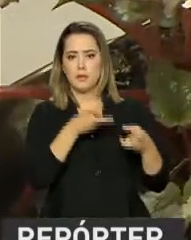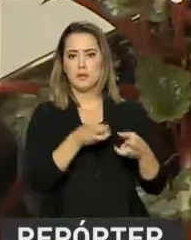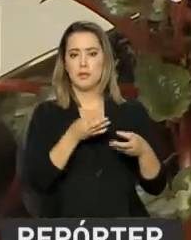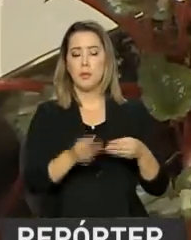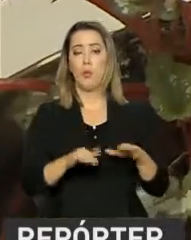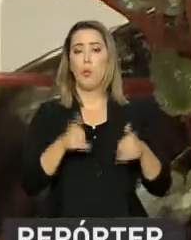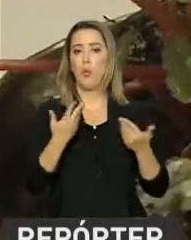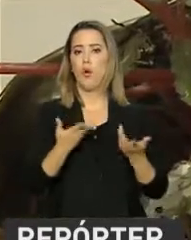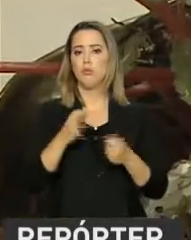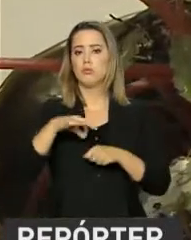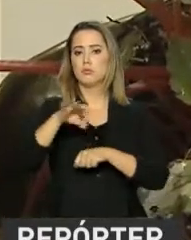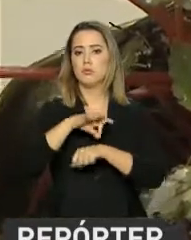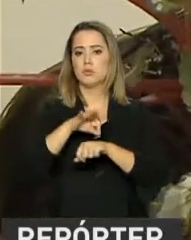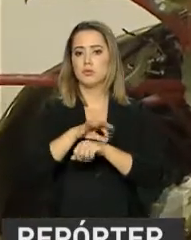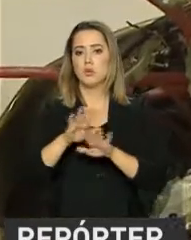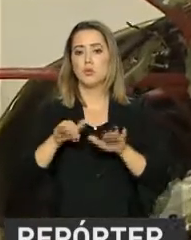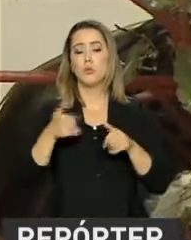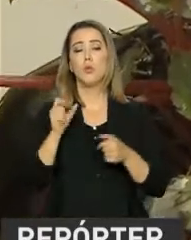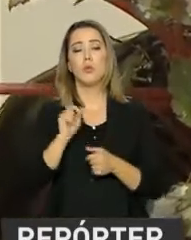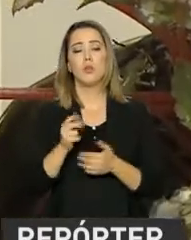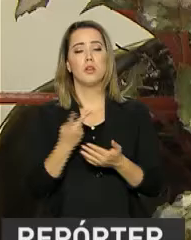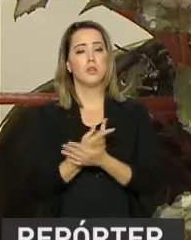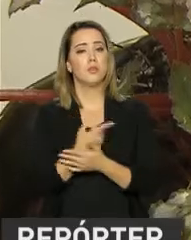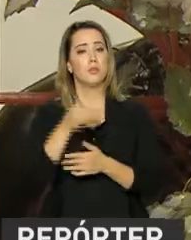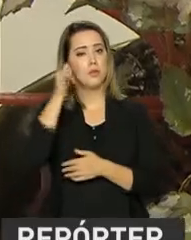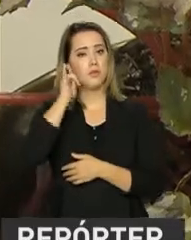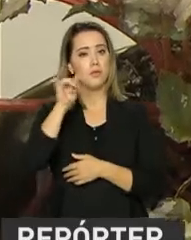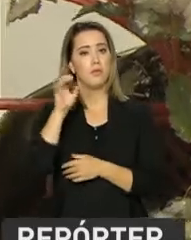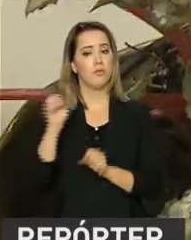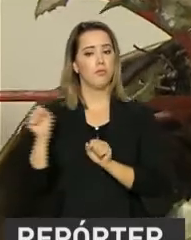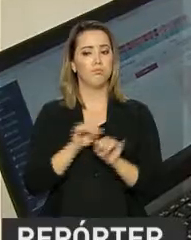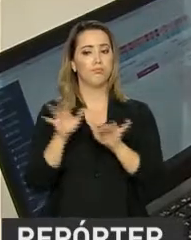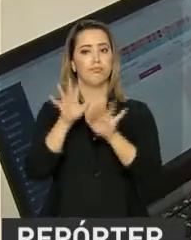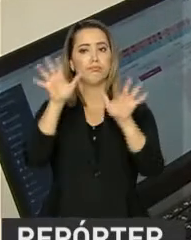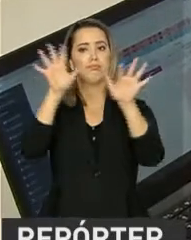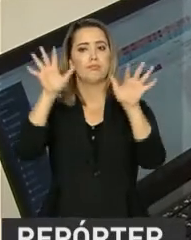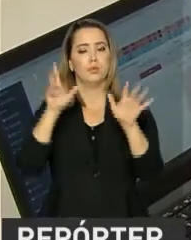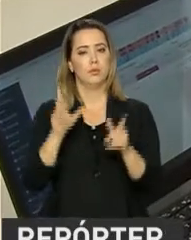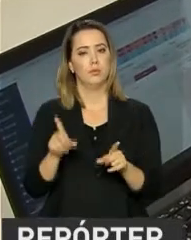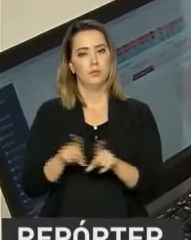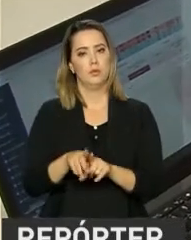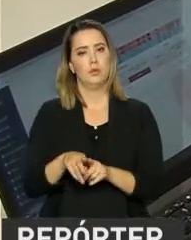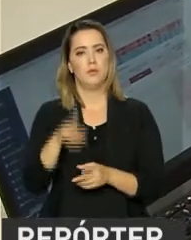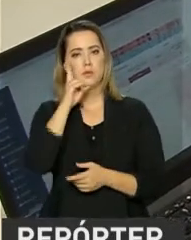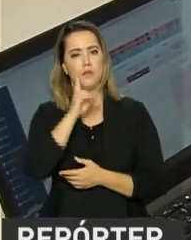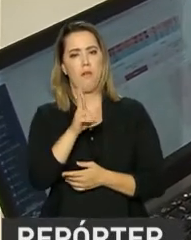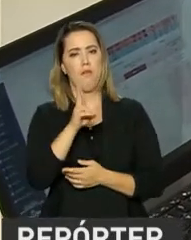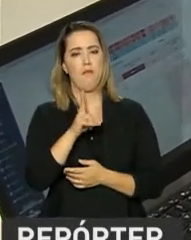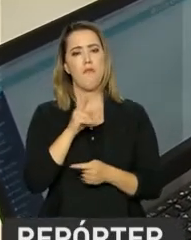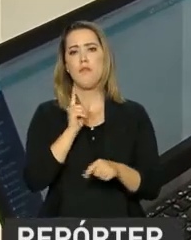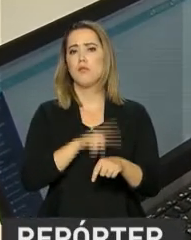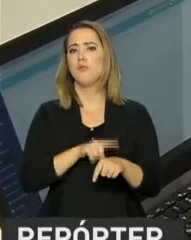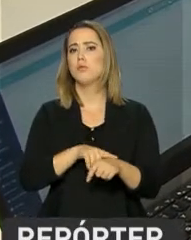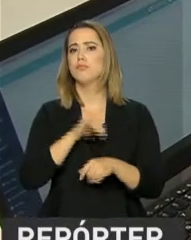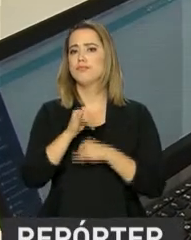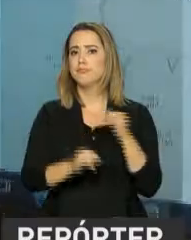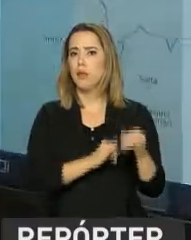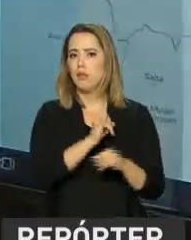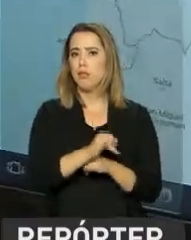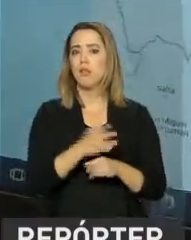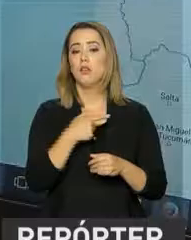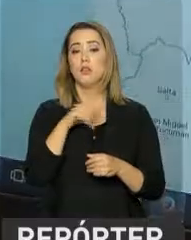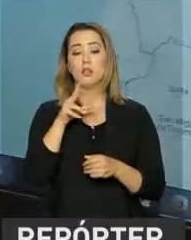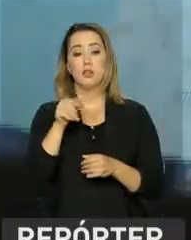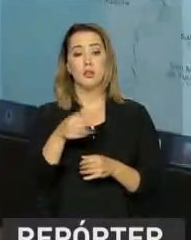registro das ações tomadas para evitar a multiplicação do mosquito o acompanhamento online das ocorrências torna o combate